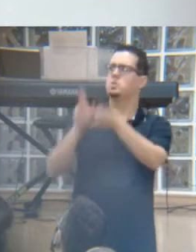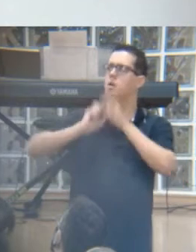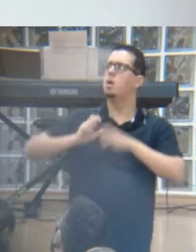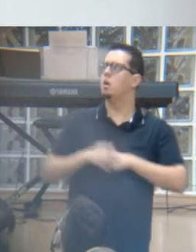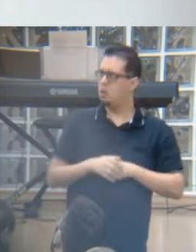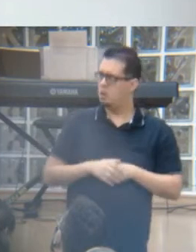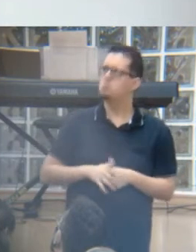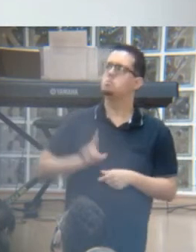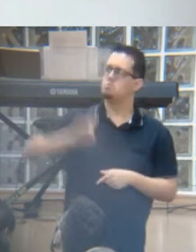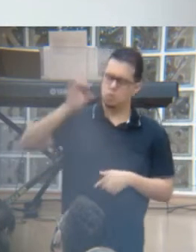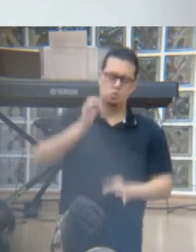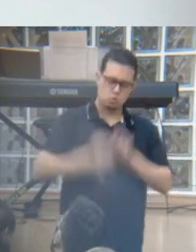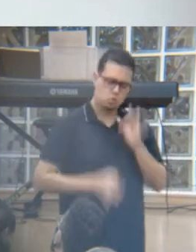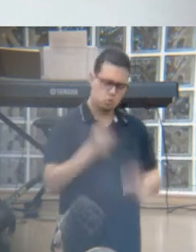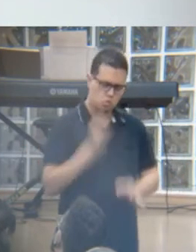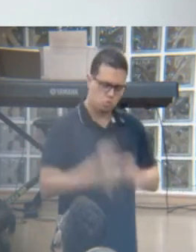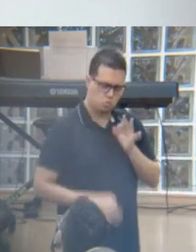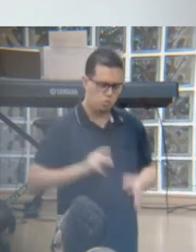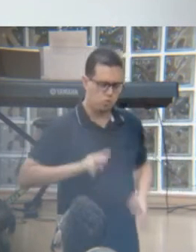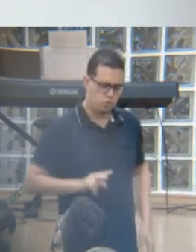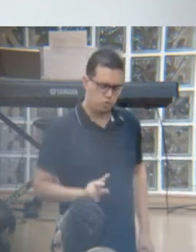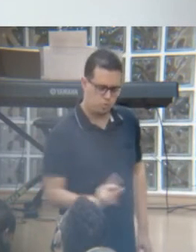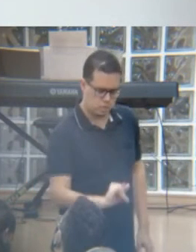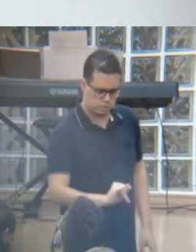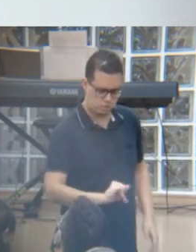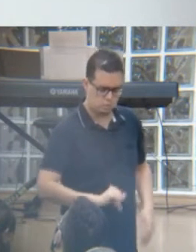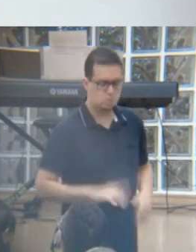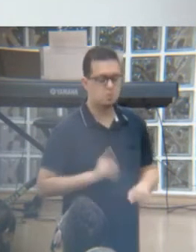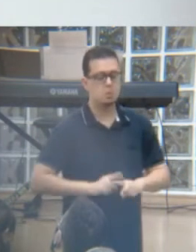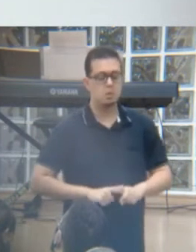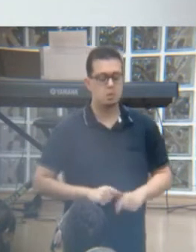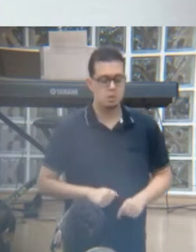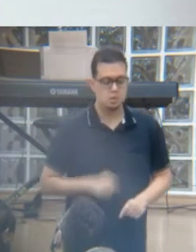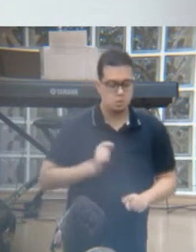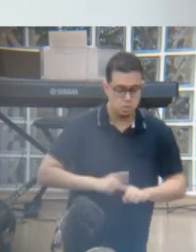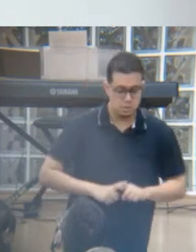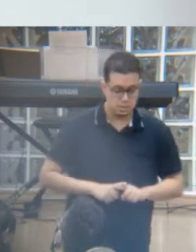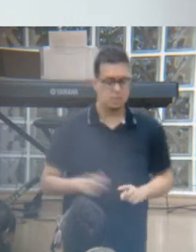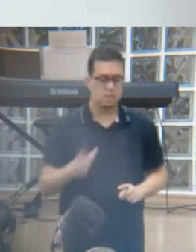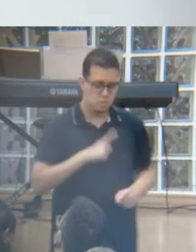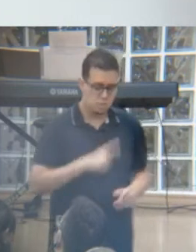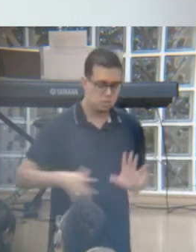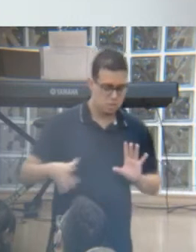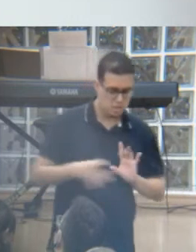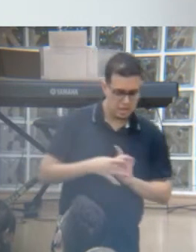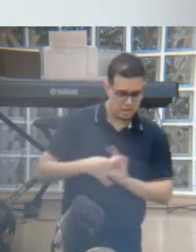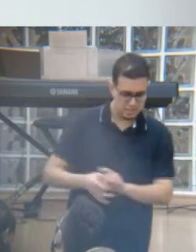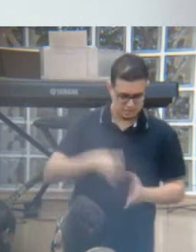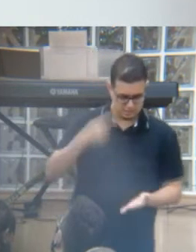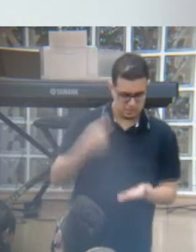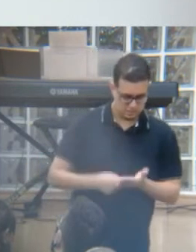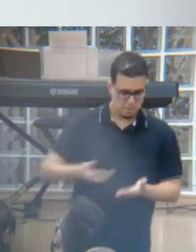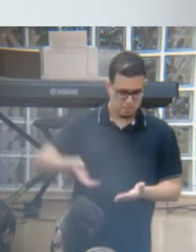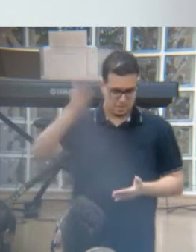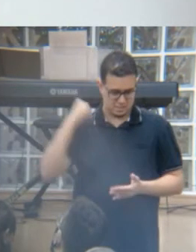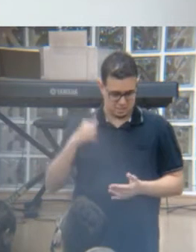povo. Primeiro porque ele tinha a base da aliança que fora feita. Se obedecer, eu abro as janelas do